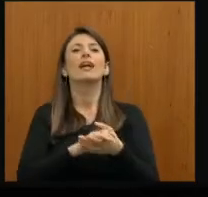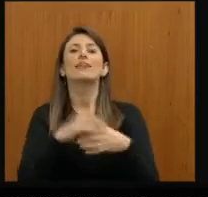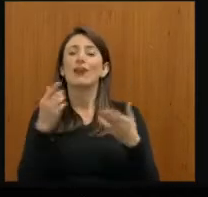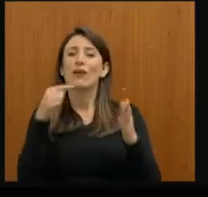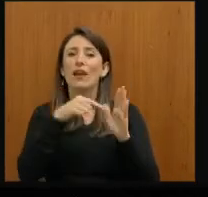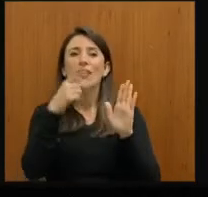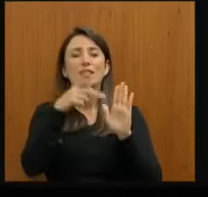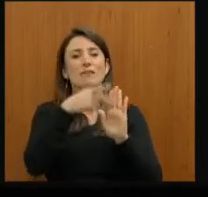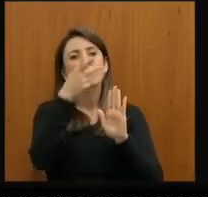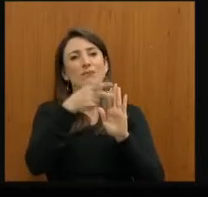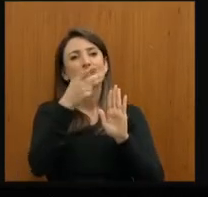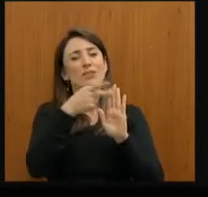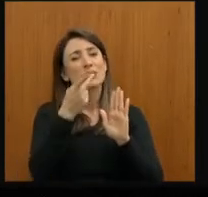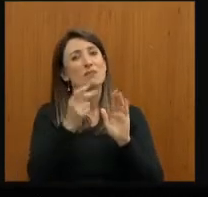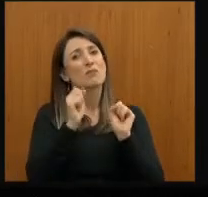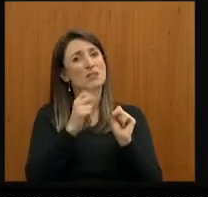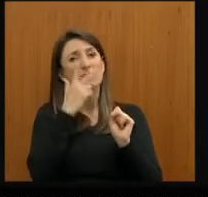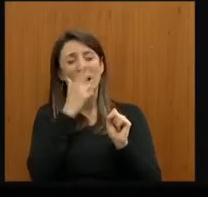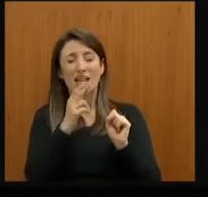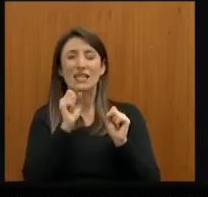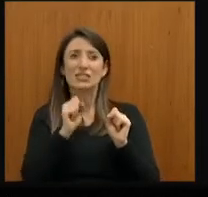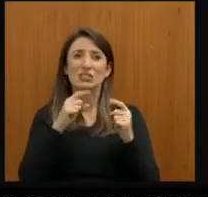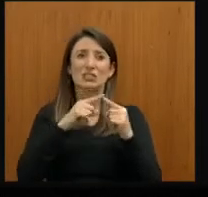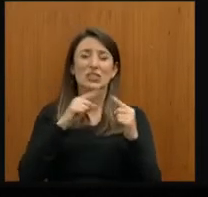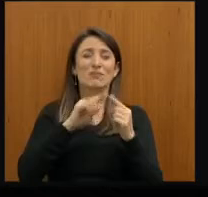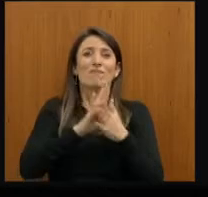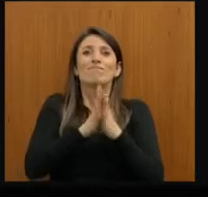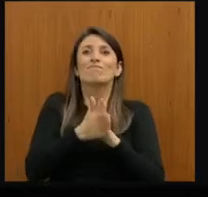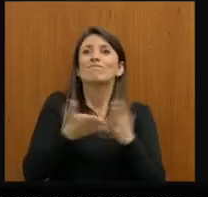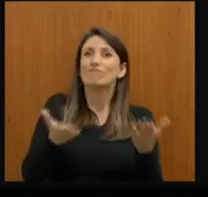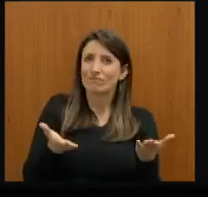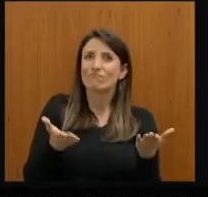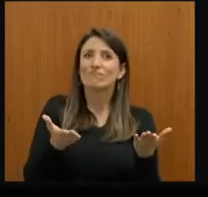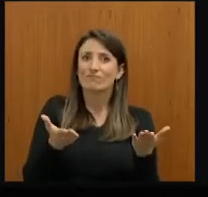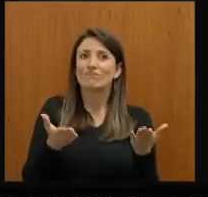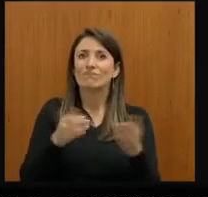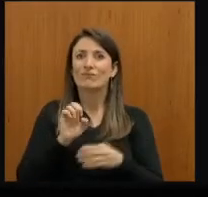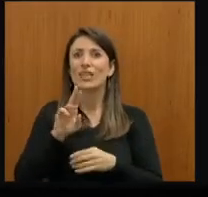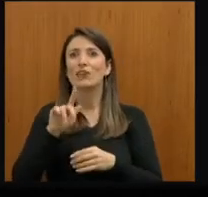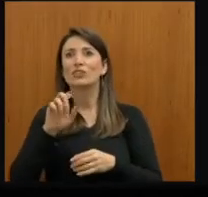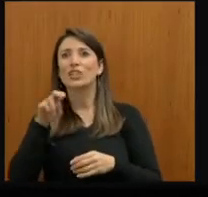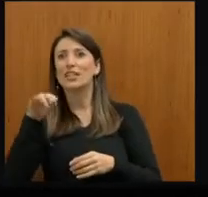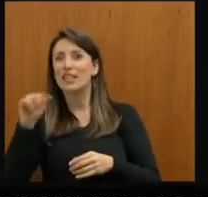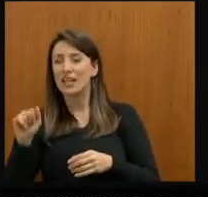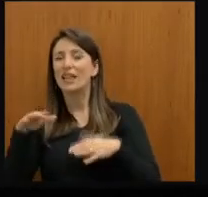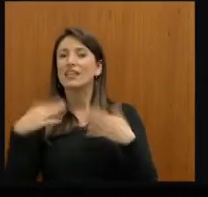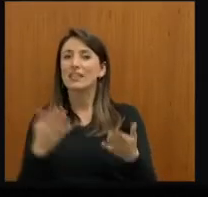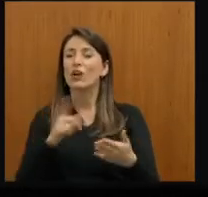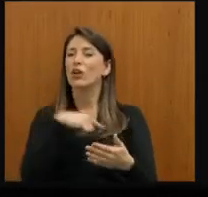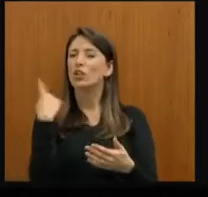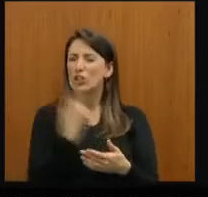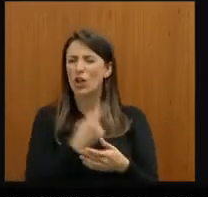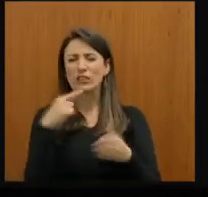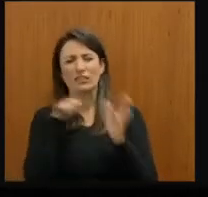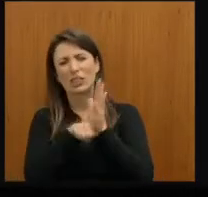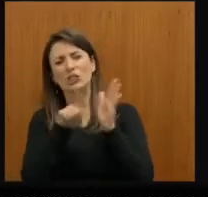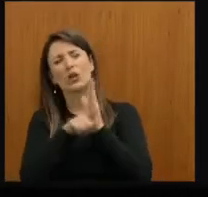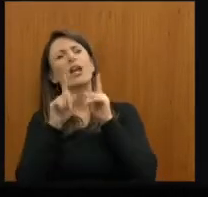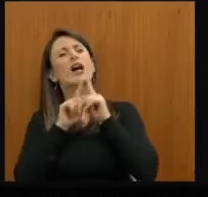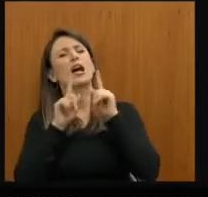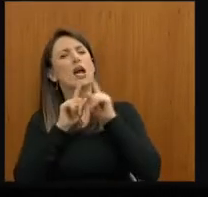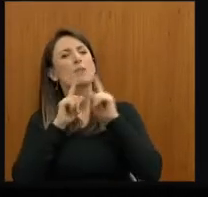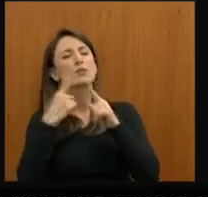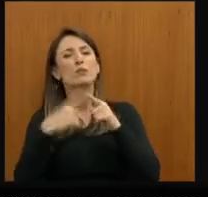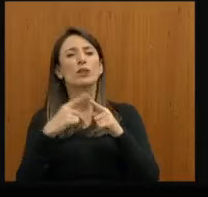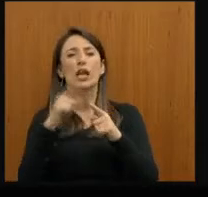caráter de hoje é minha né então tem a gente fez posicionamento justamente porque nós